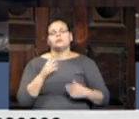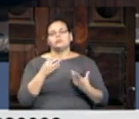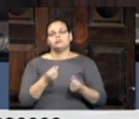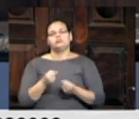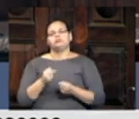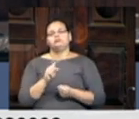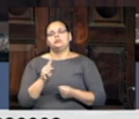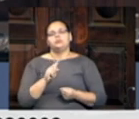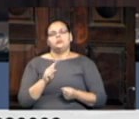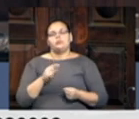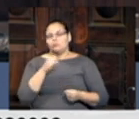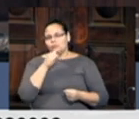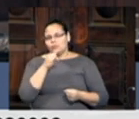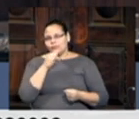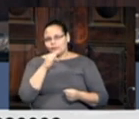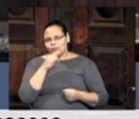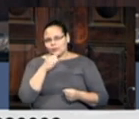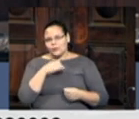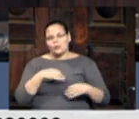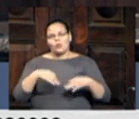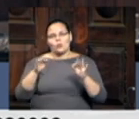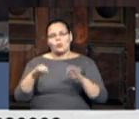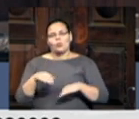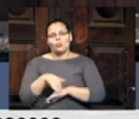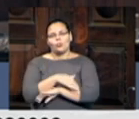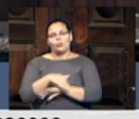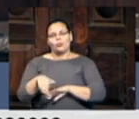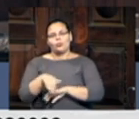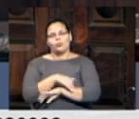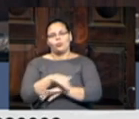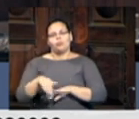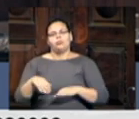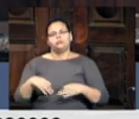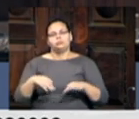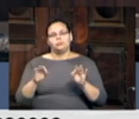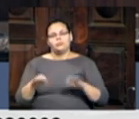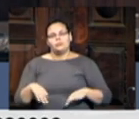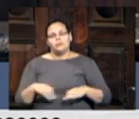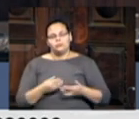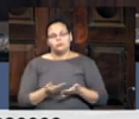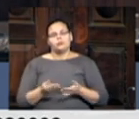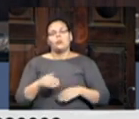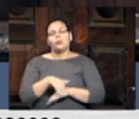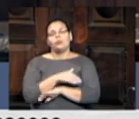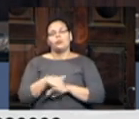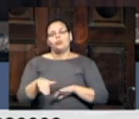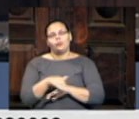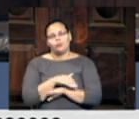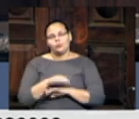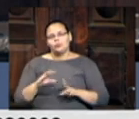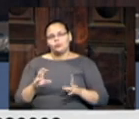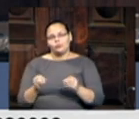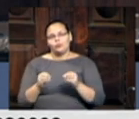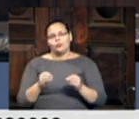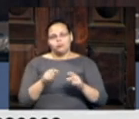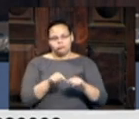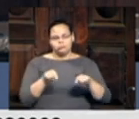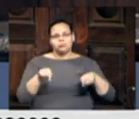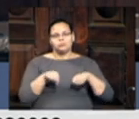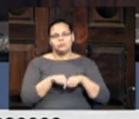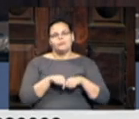admitiremos tapetes nas ruas, tapete de cédula. Pois bem, em todas as sessões